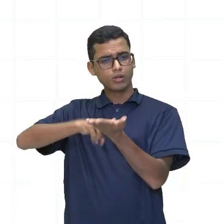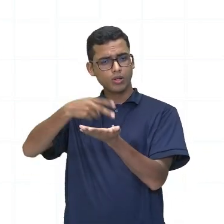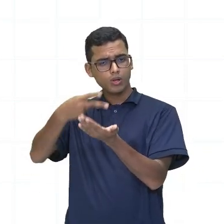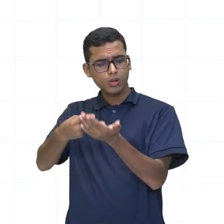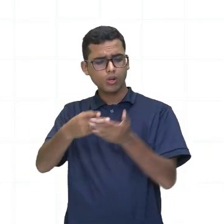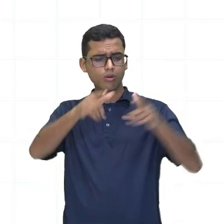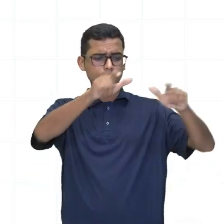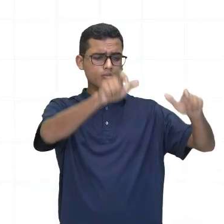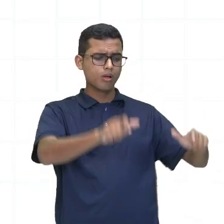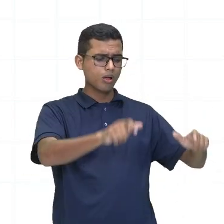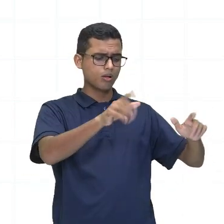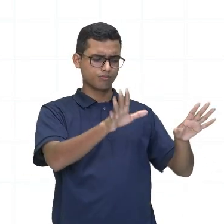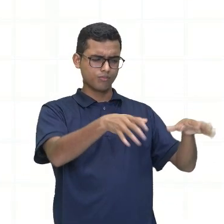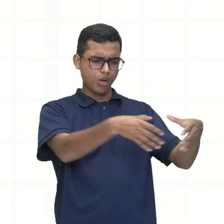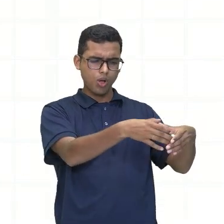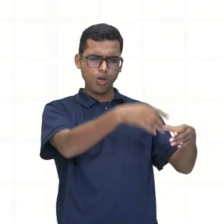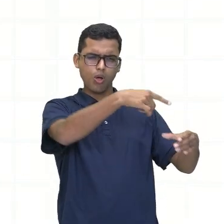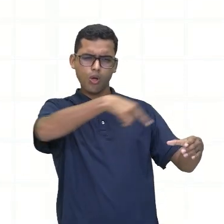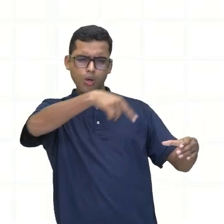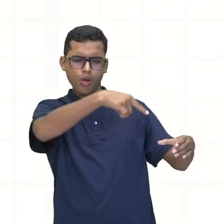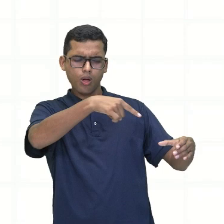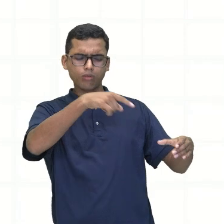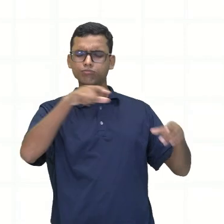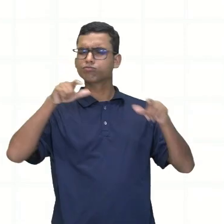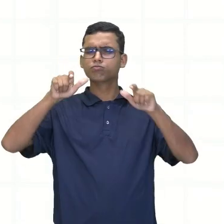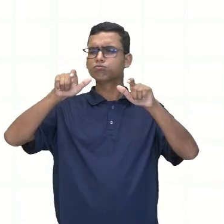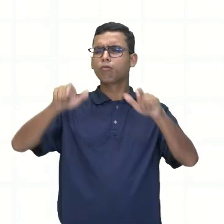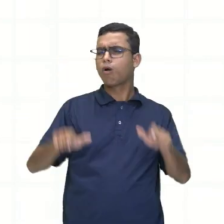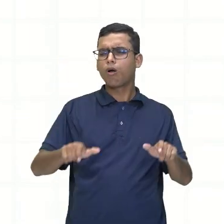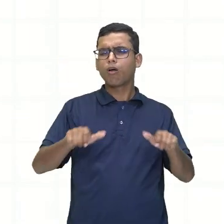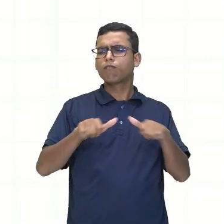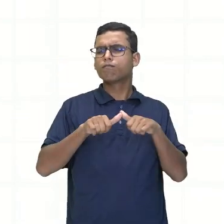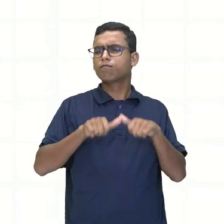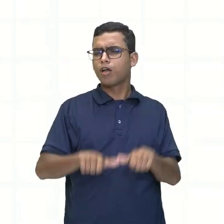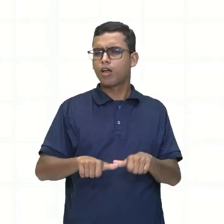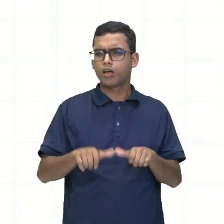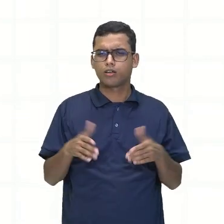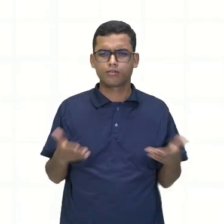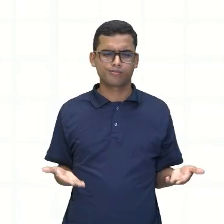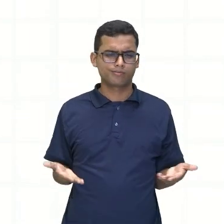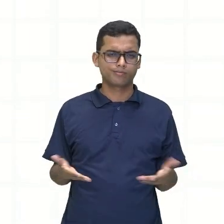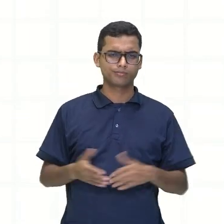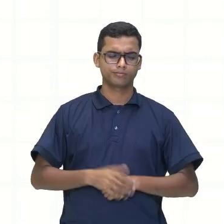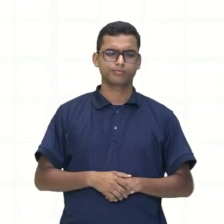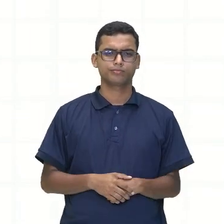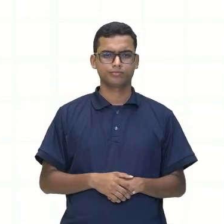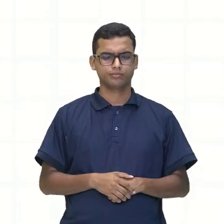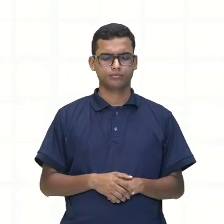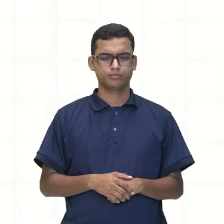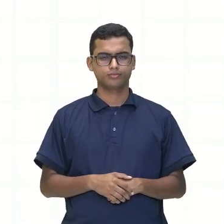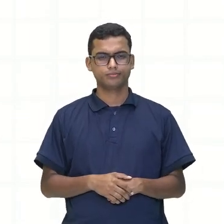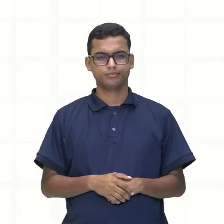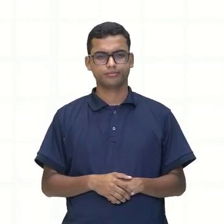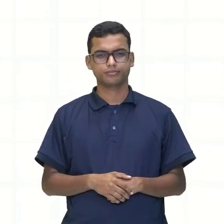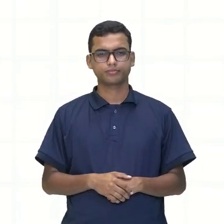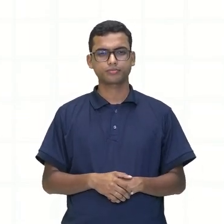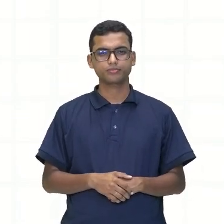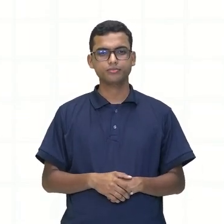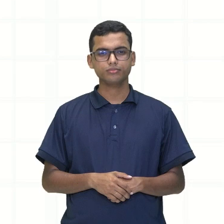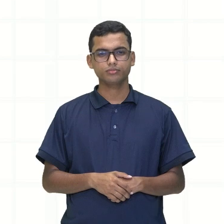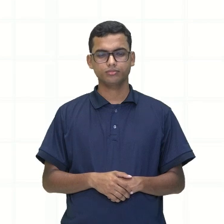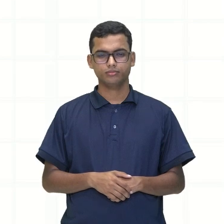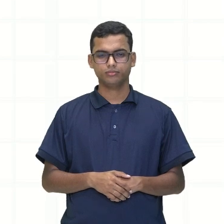de férias, né? Sobre as férias. Então, para onde eles foram? O pronome lá era